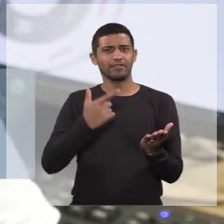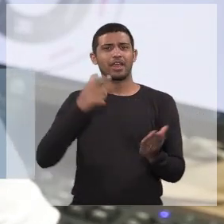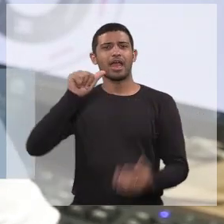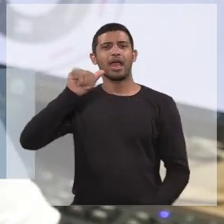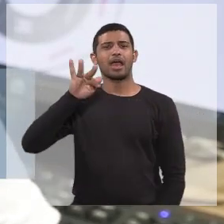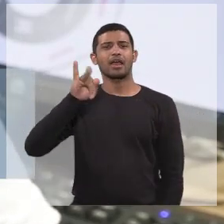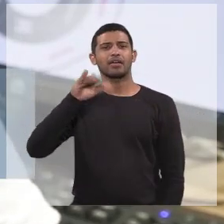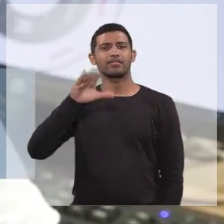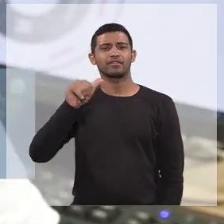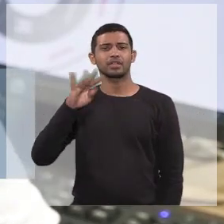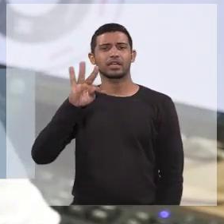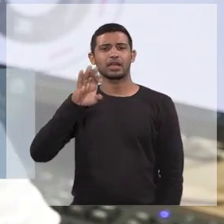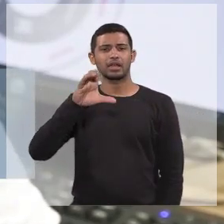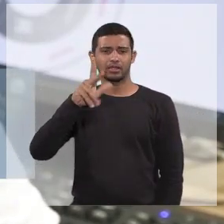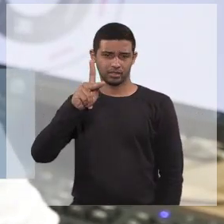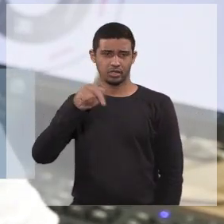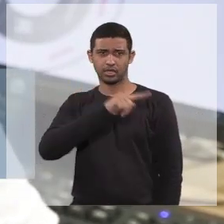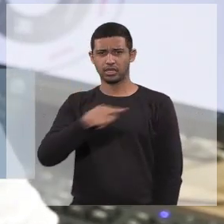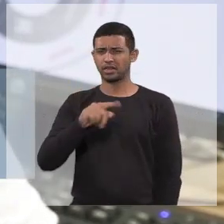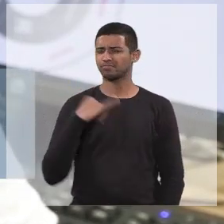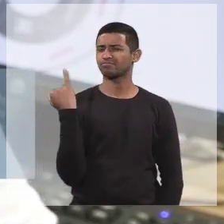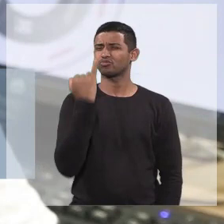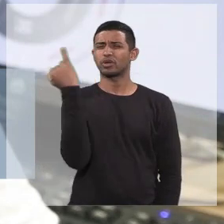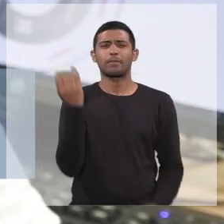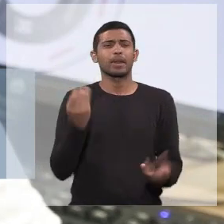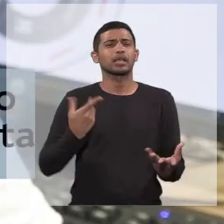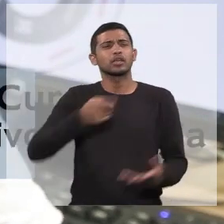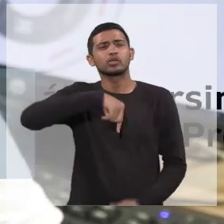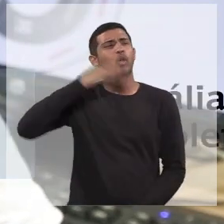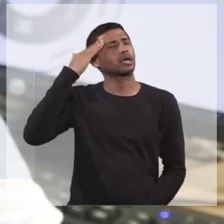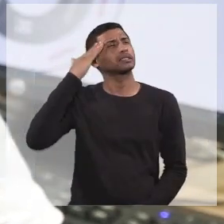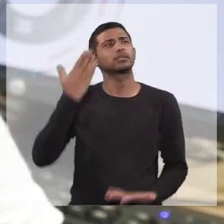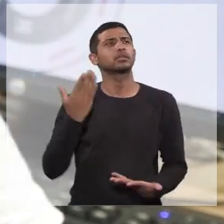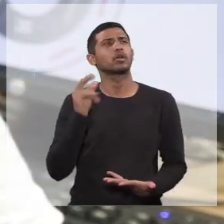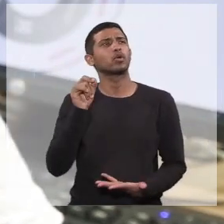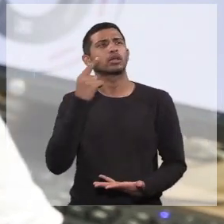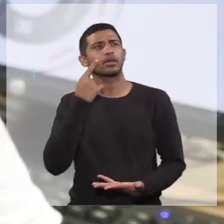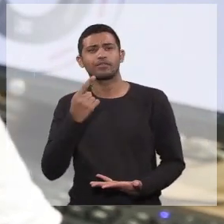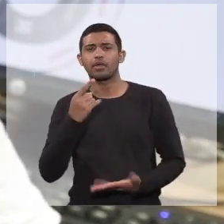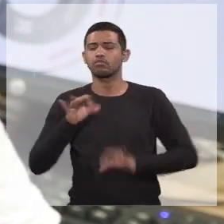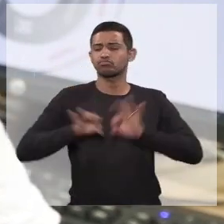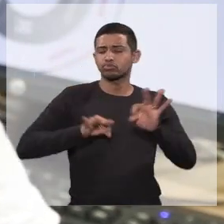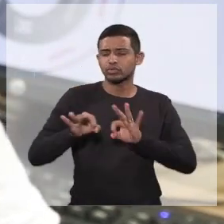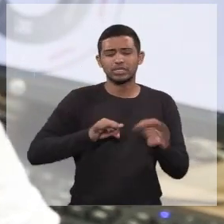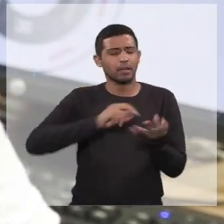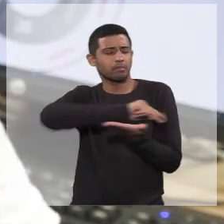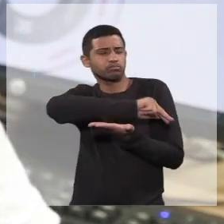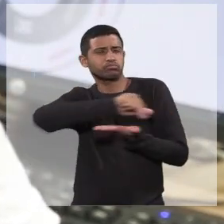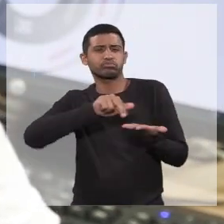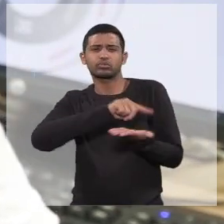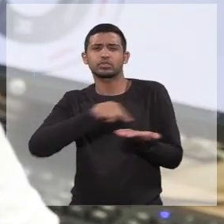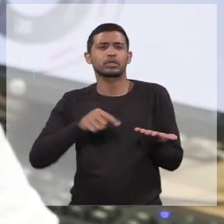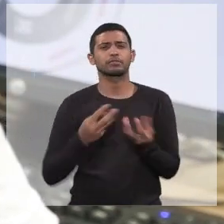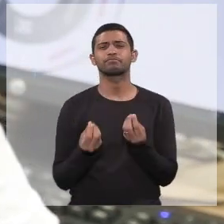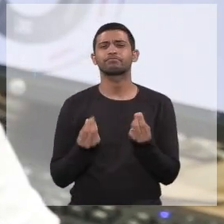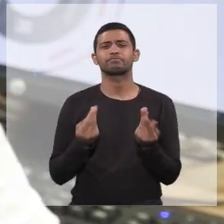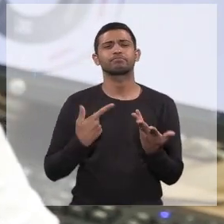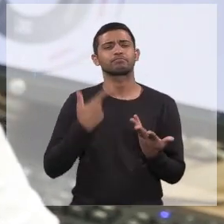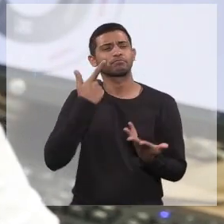o Africa Tech é fundamental para que a gente entenda os processos pelos